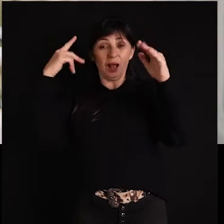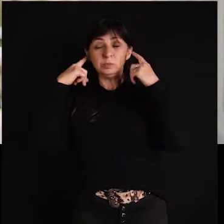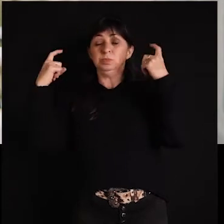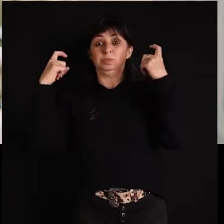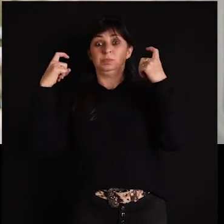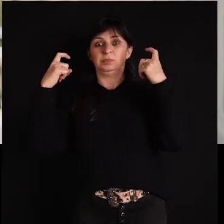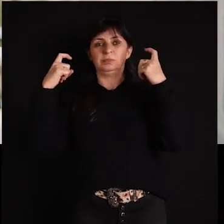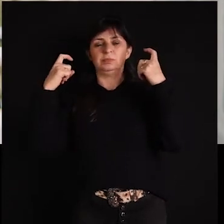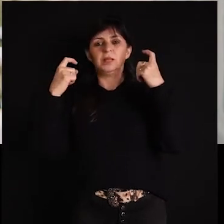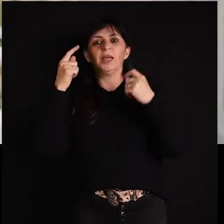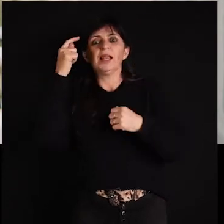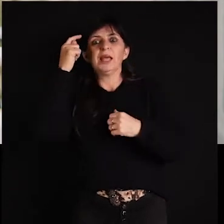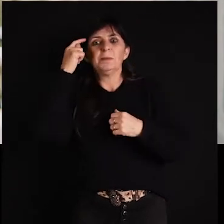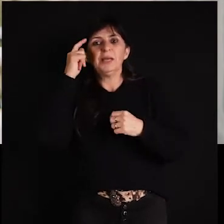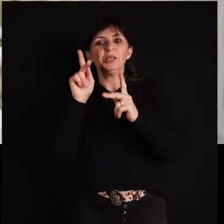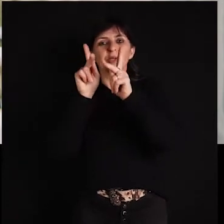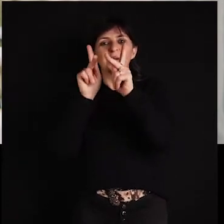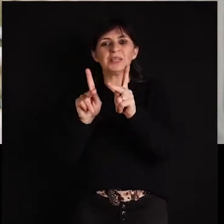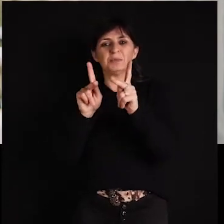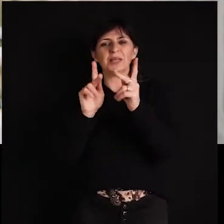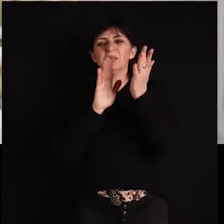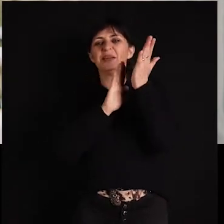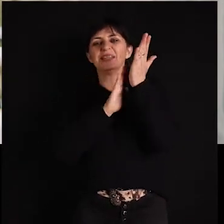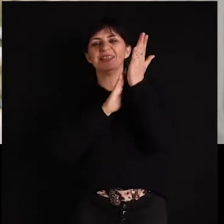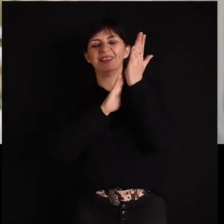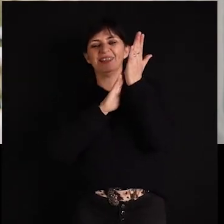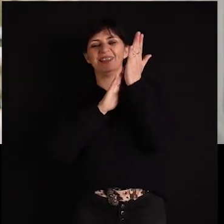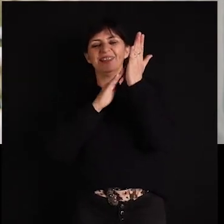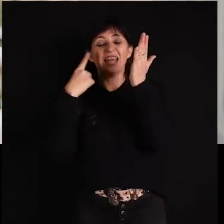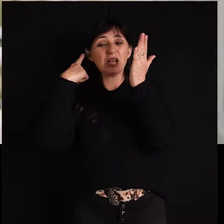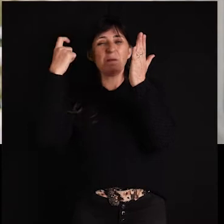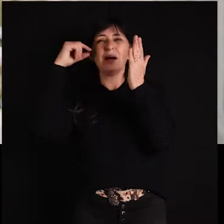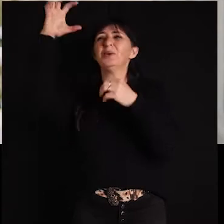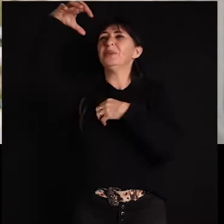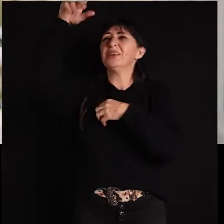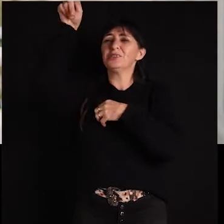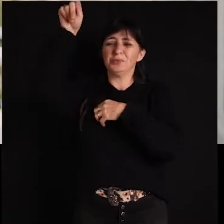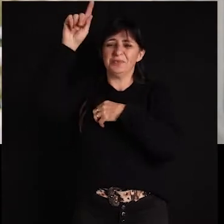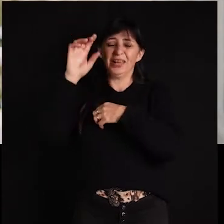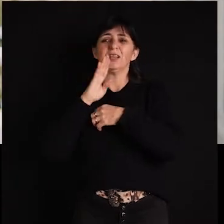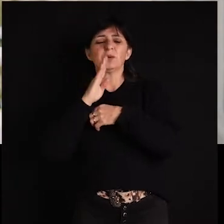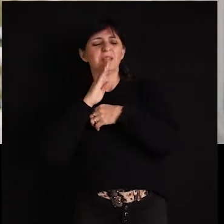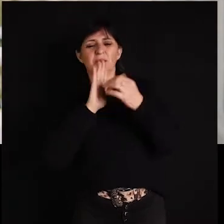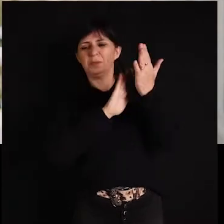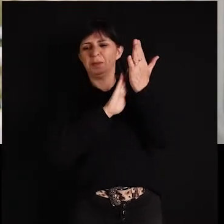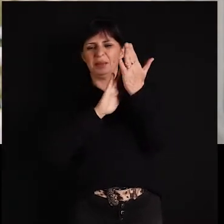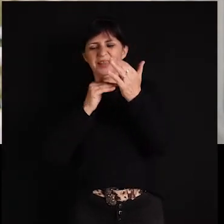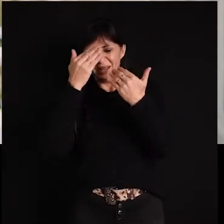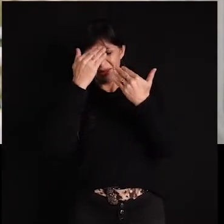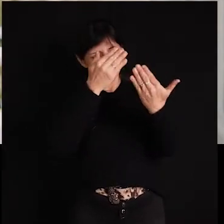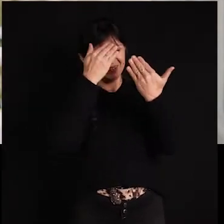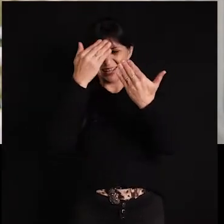E o Gildo achou que o povo estava aplaudindo. Na verdade, era a chuva caindo. E ele foi no microfone e disse, obrigado,